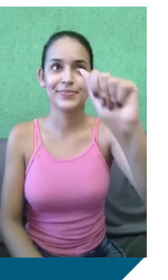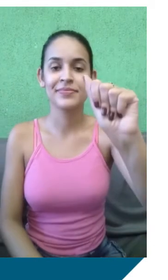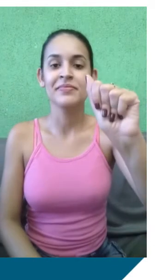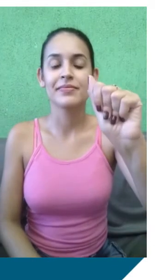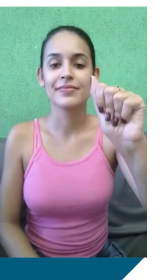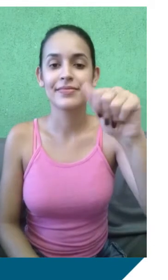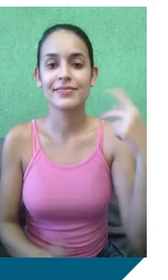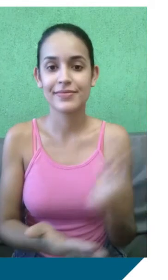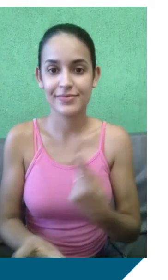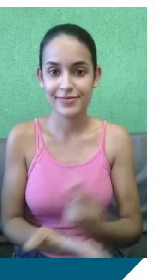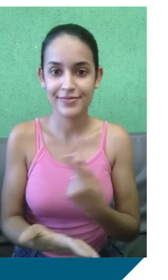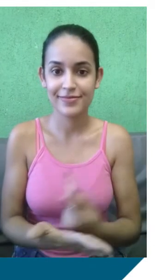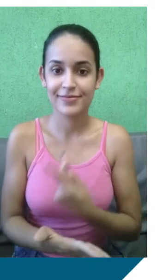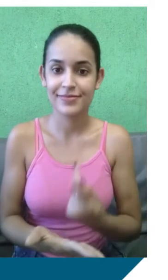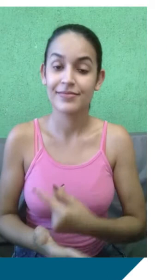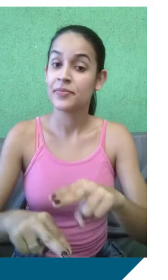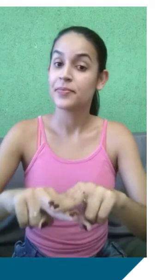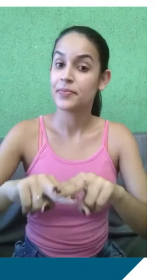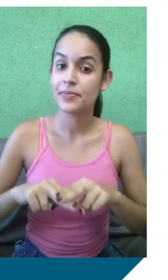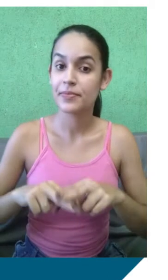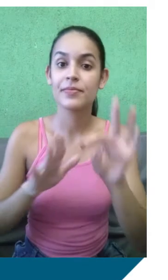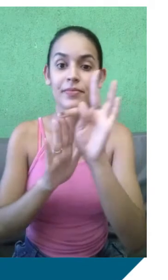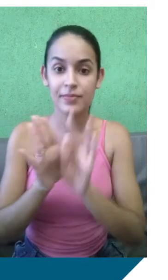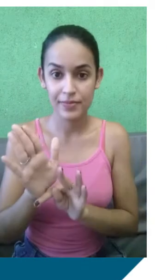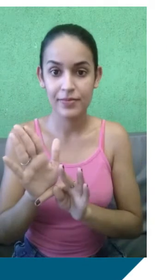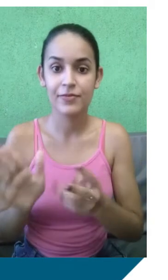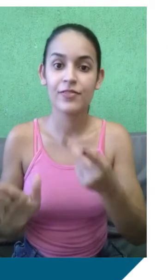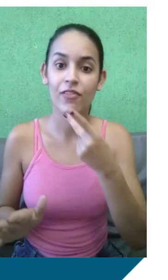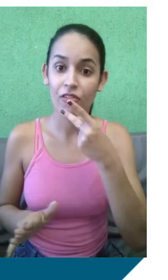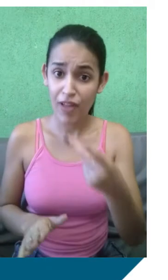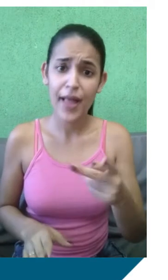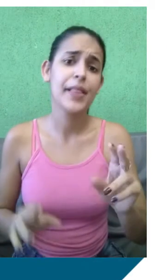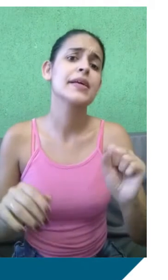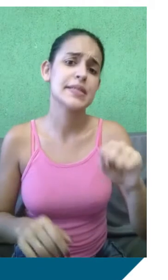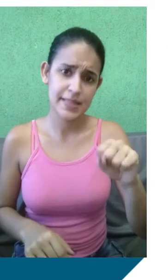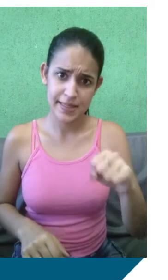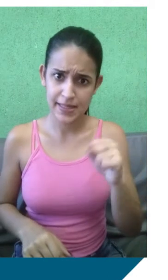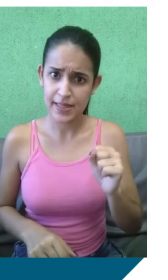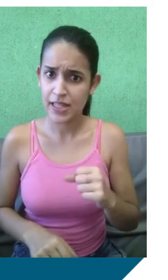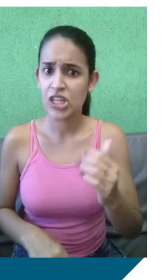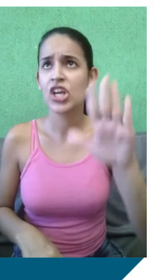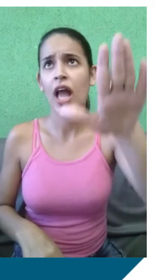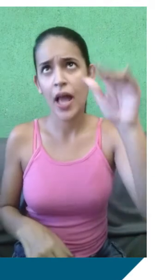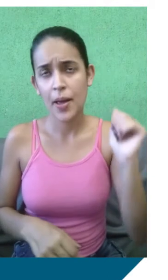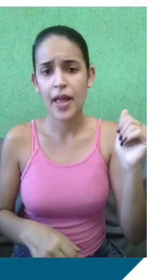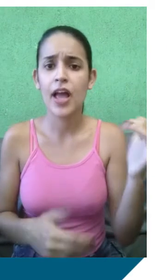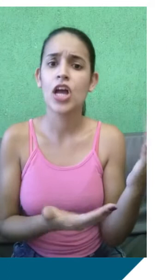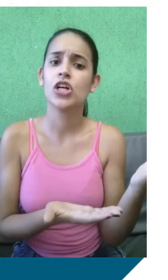A alternativa A é incorreta, porque, apesar de o texto citar a figura do famoso Tio